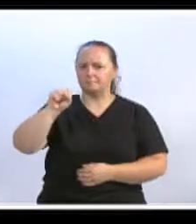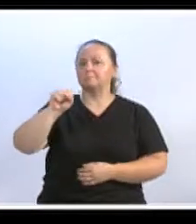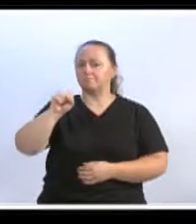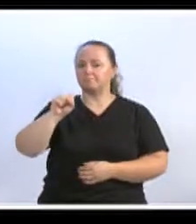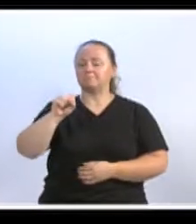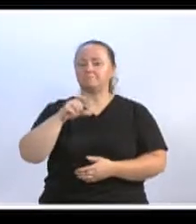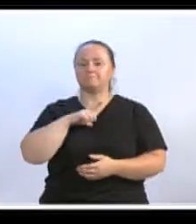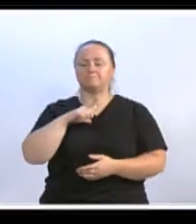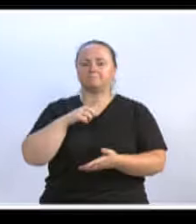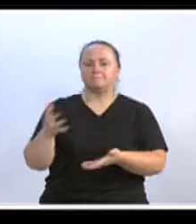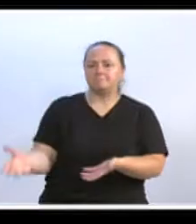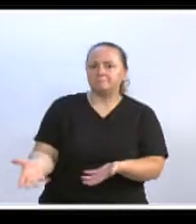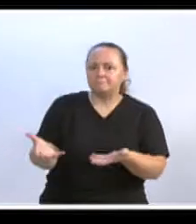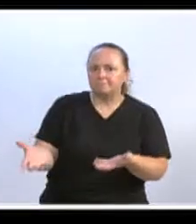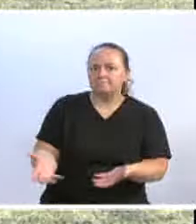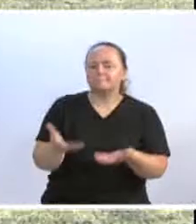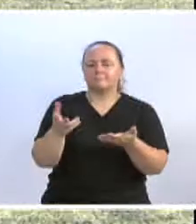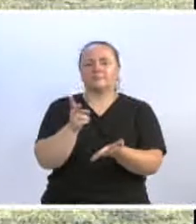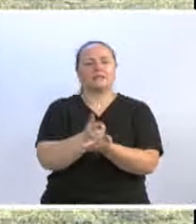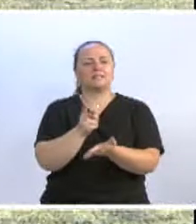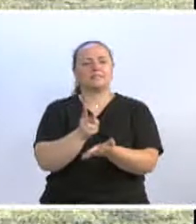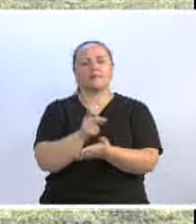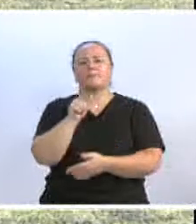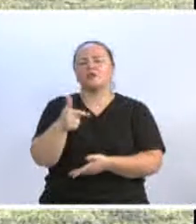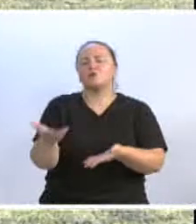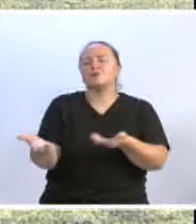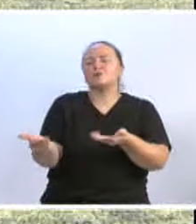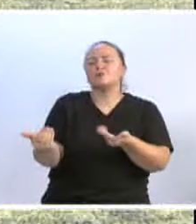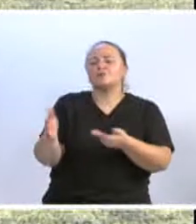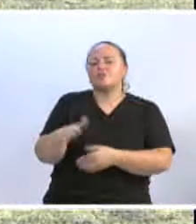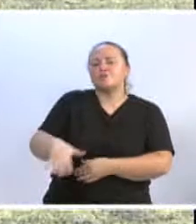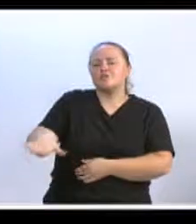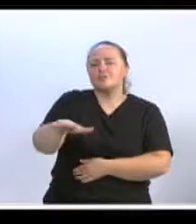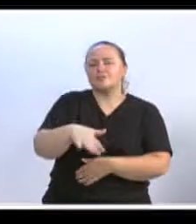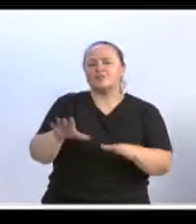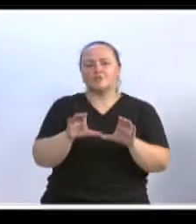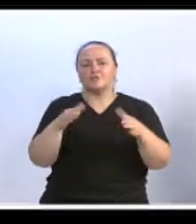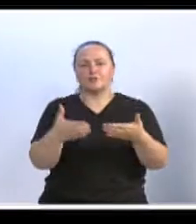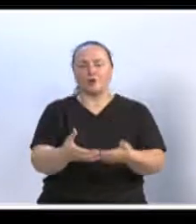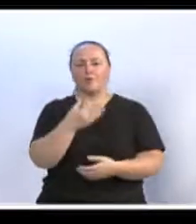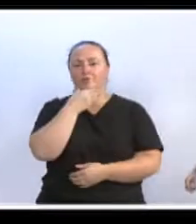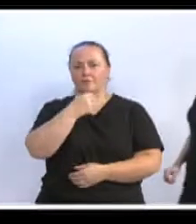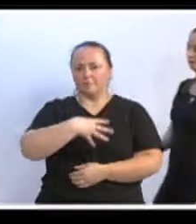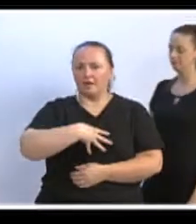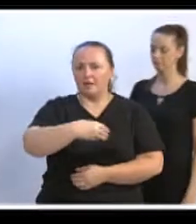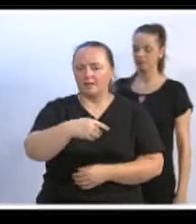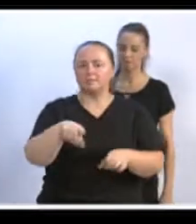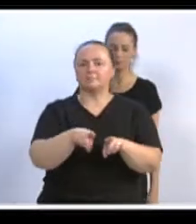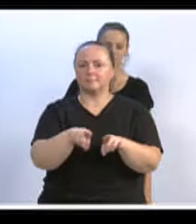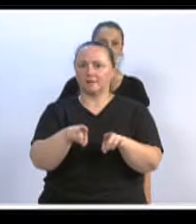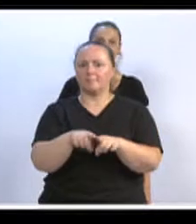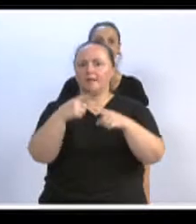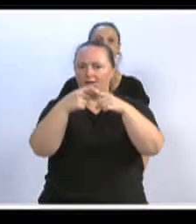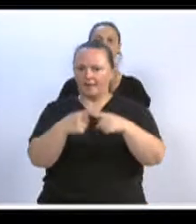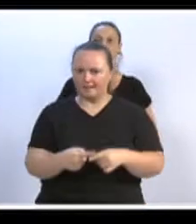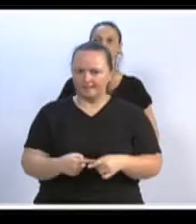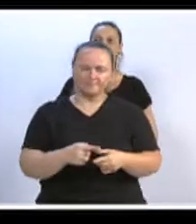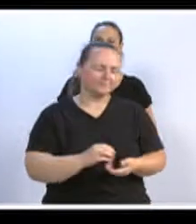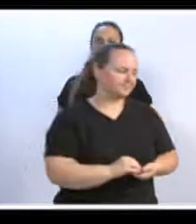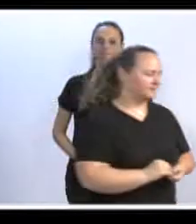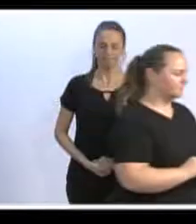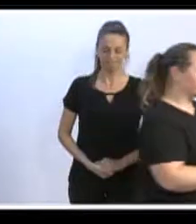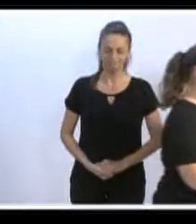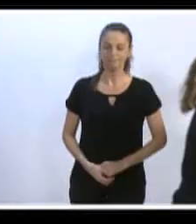incentivado muito mobilizada comunidade o ano inclusive meu filho elton também joga o atlético é grande e sub 17 que por